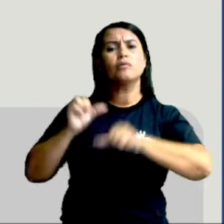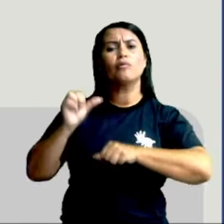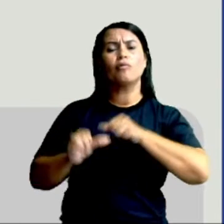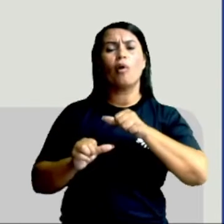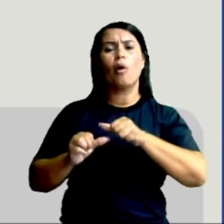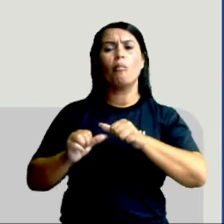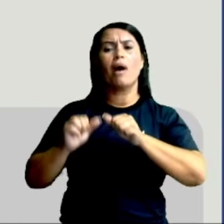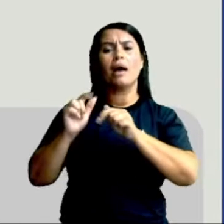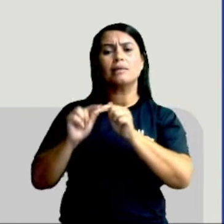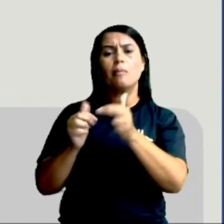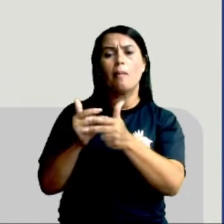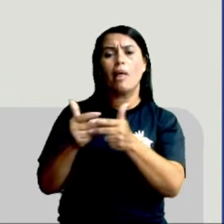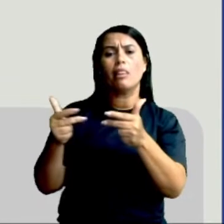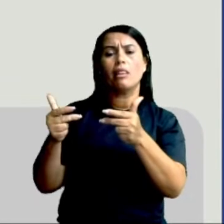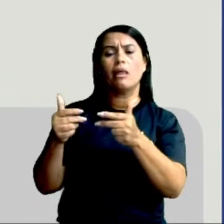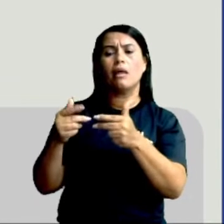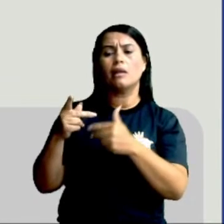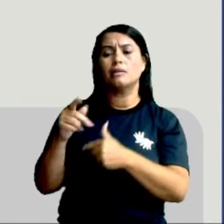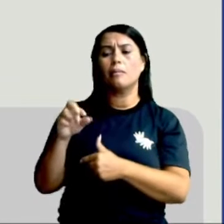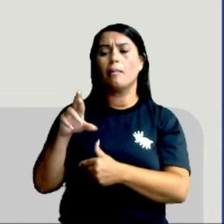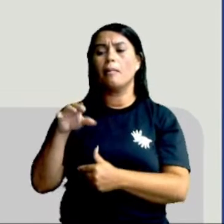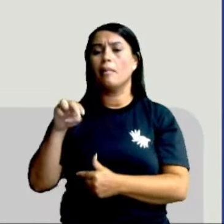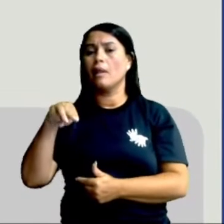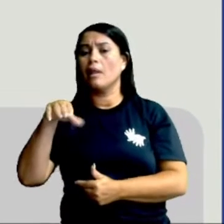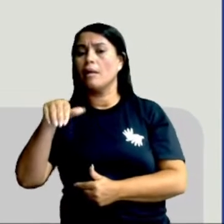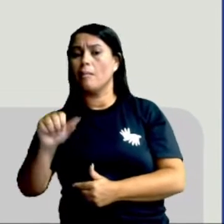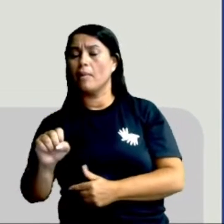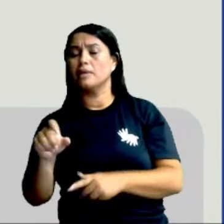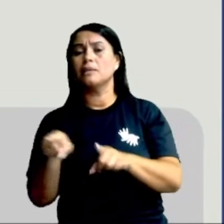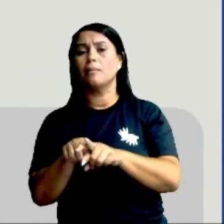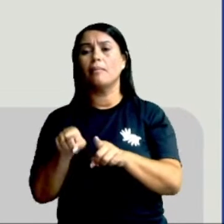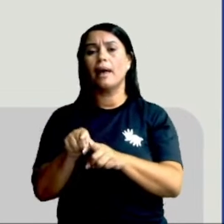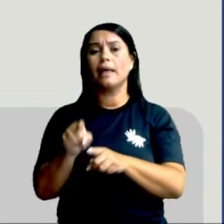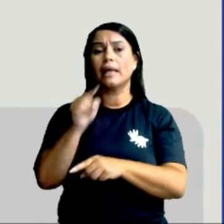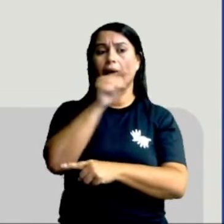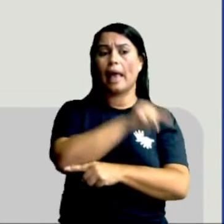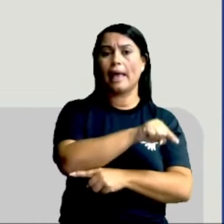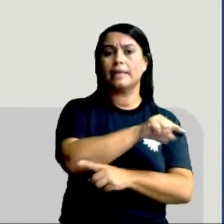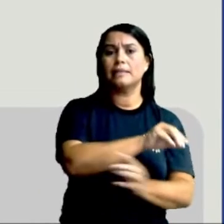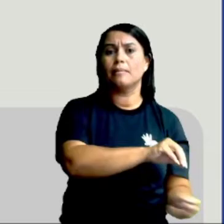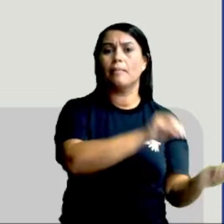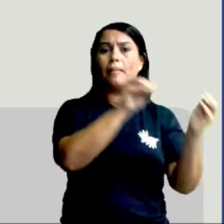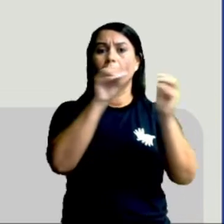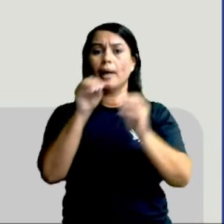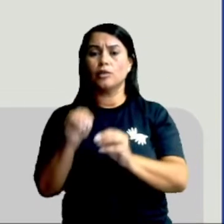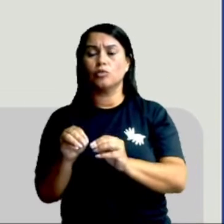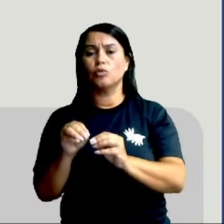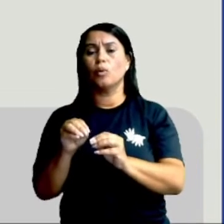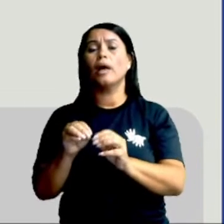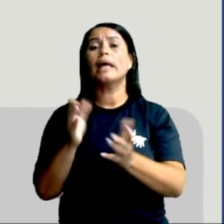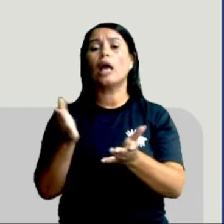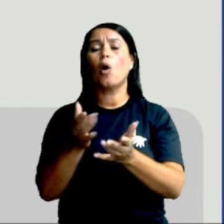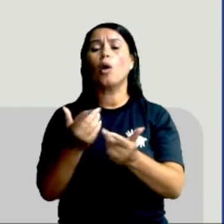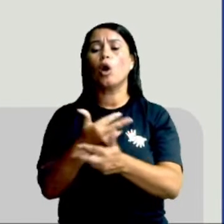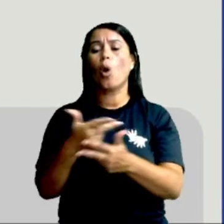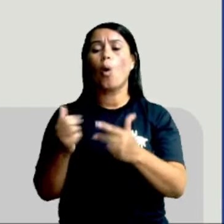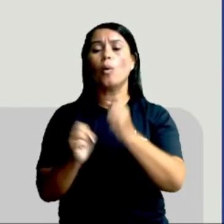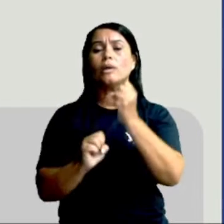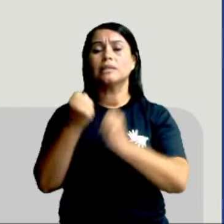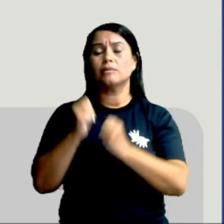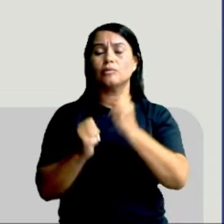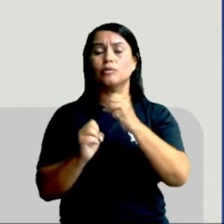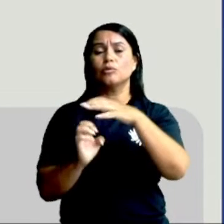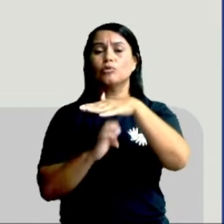as matérias-primas produzidas pelo setor que o primário forneceu em produtos industrializados,